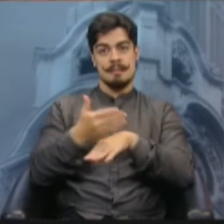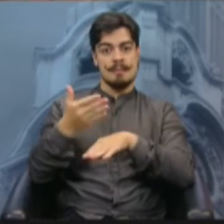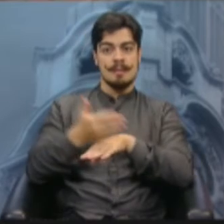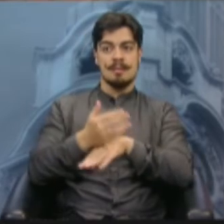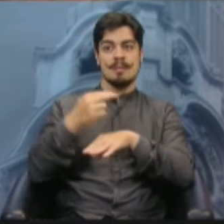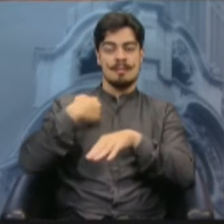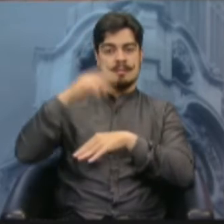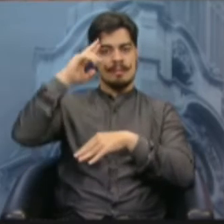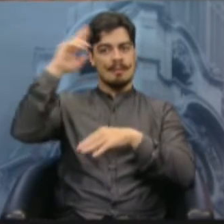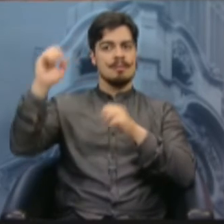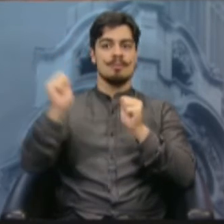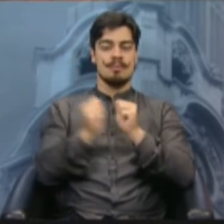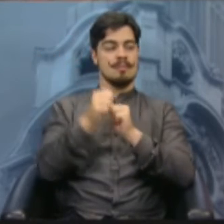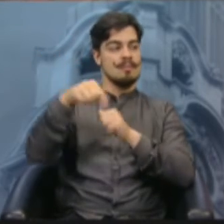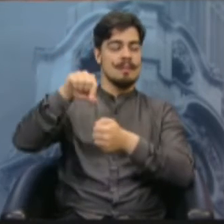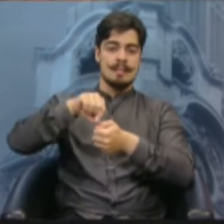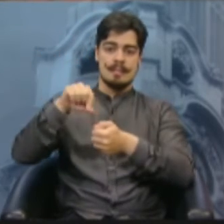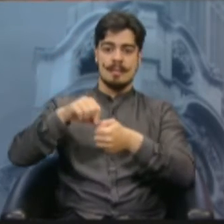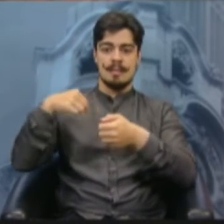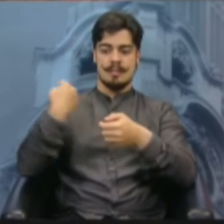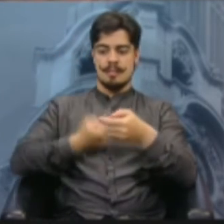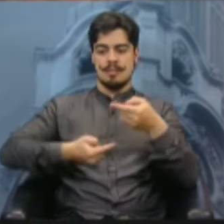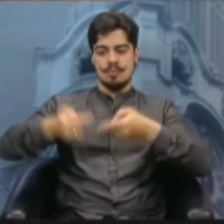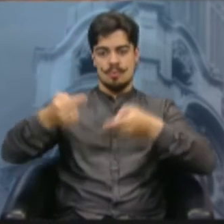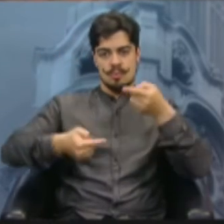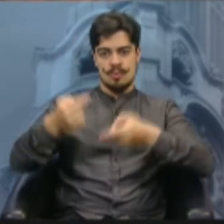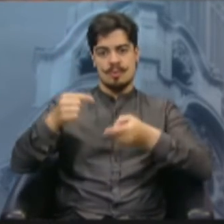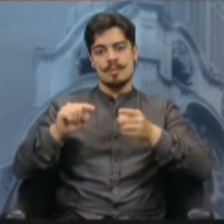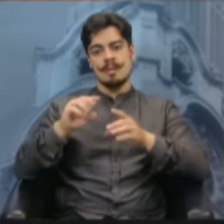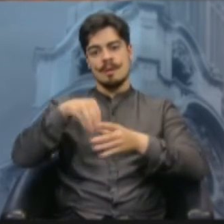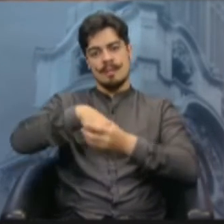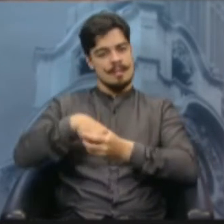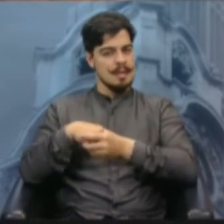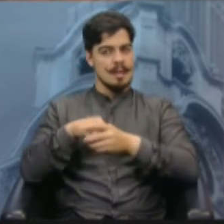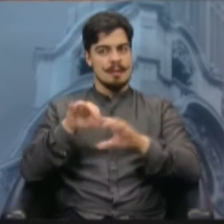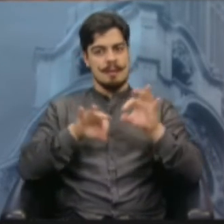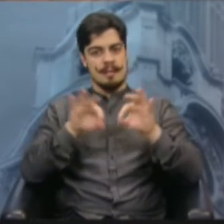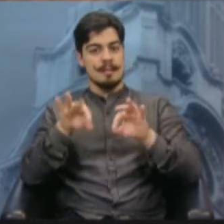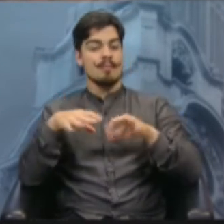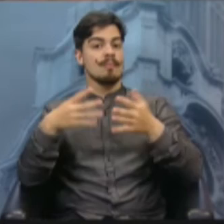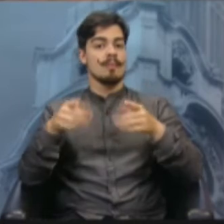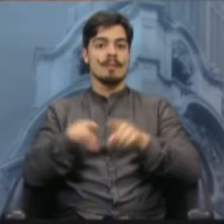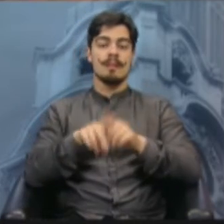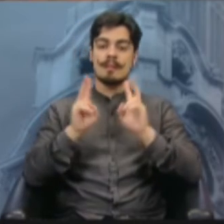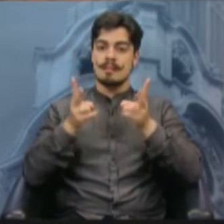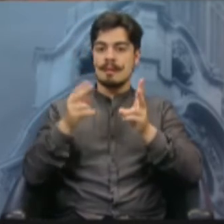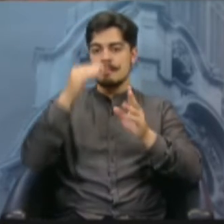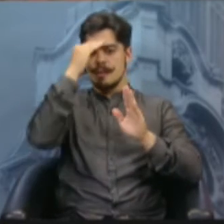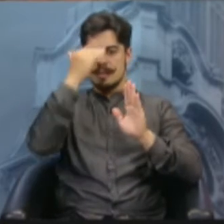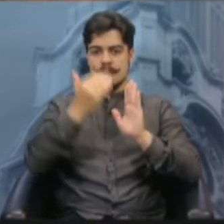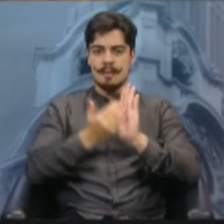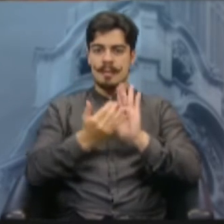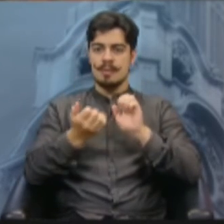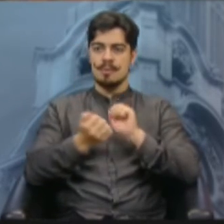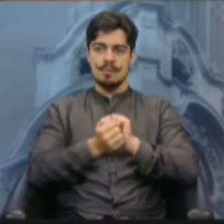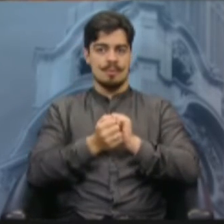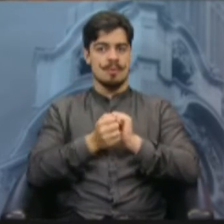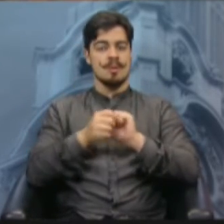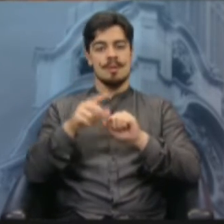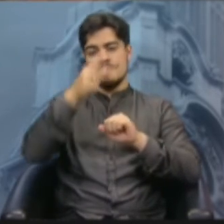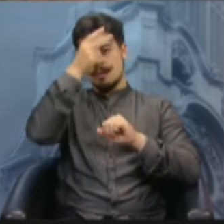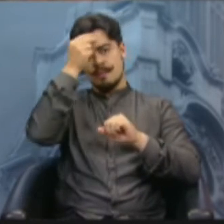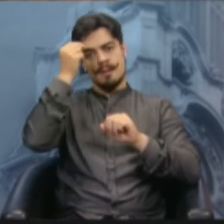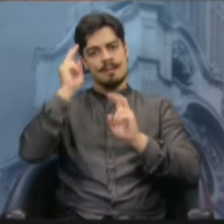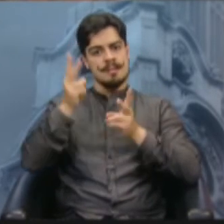aqui fez a nossa, né, discussão interna e respeitamos, e o prefeito sempre faz questão